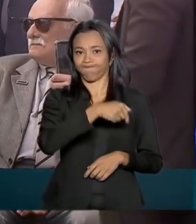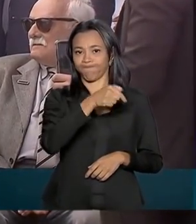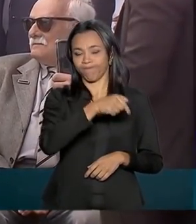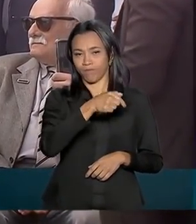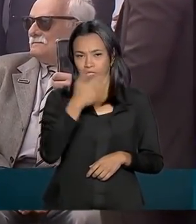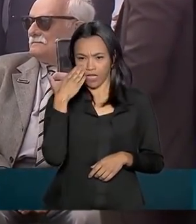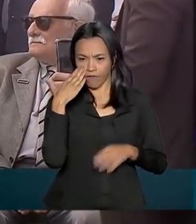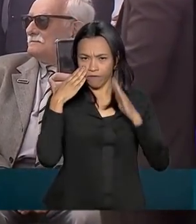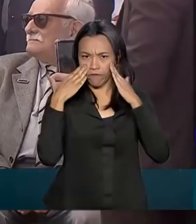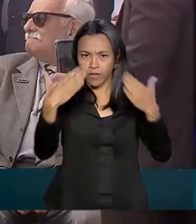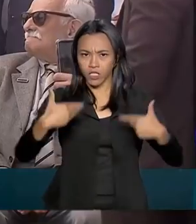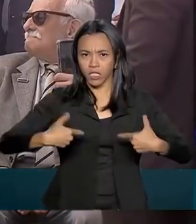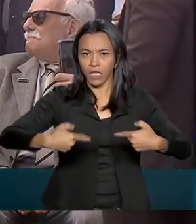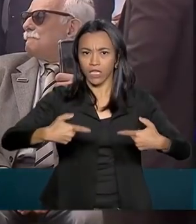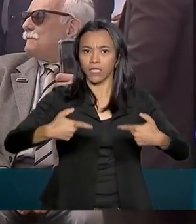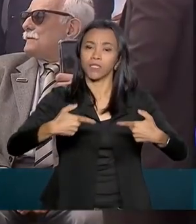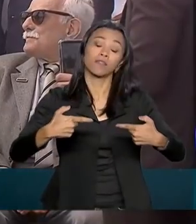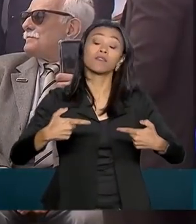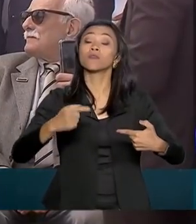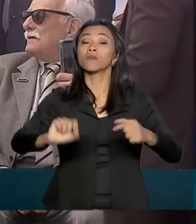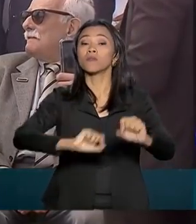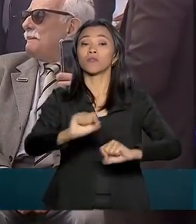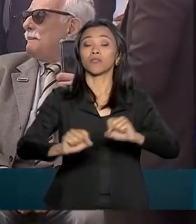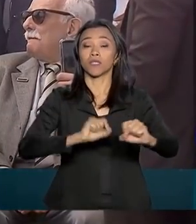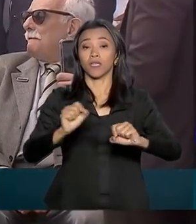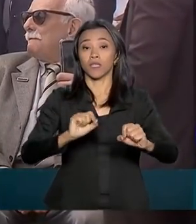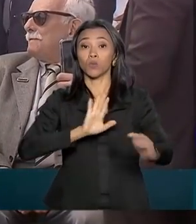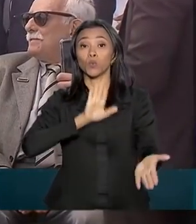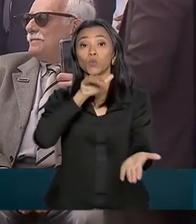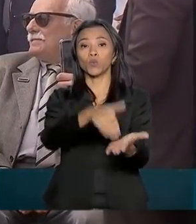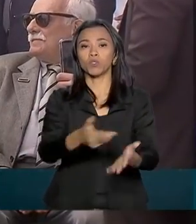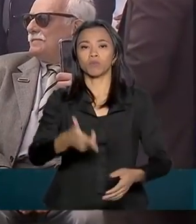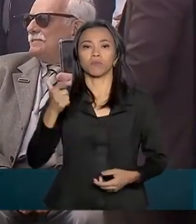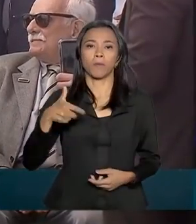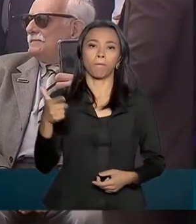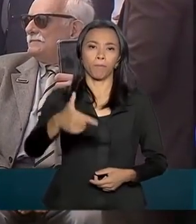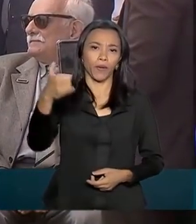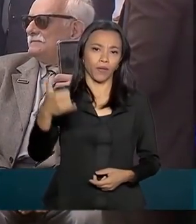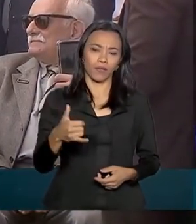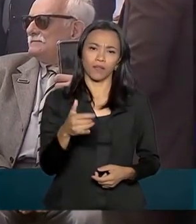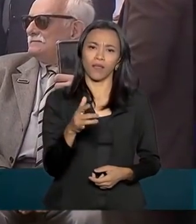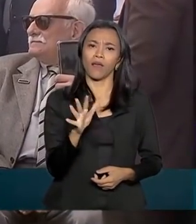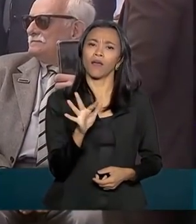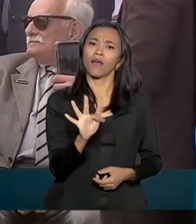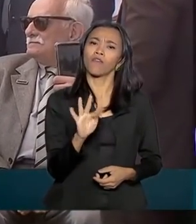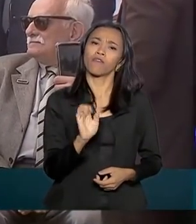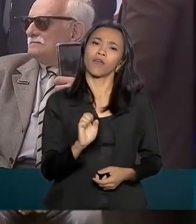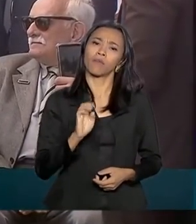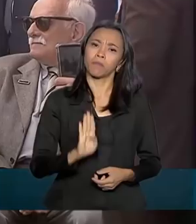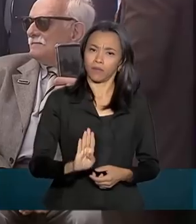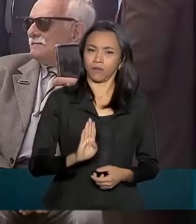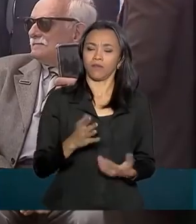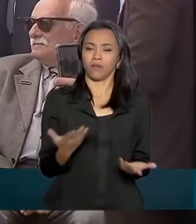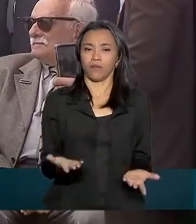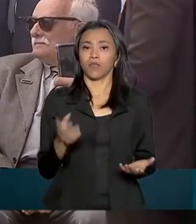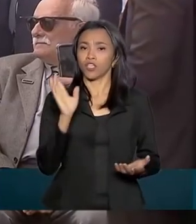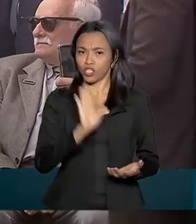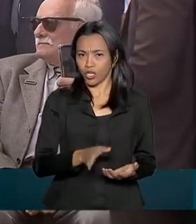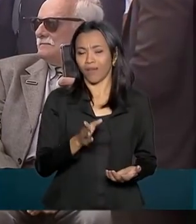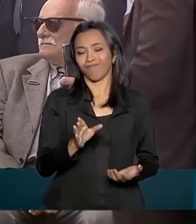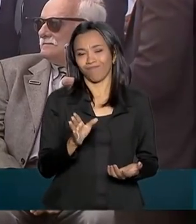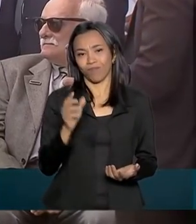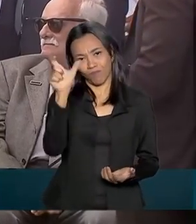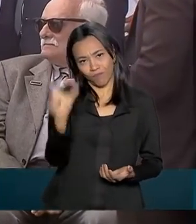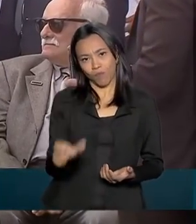fogo do último tiro na feb assim como tivemos o nosso querido que já nos